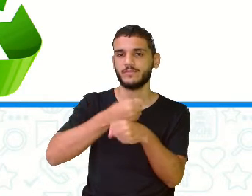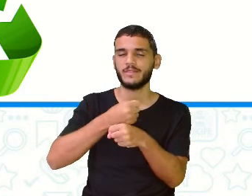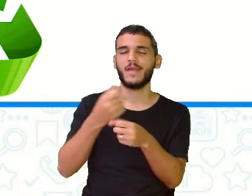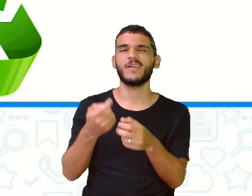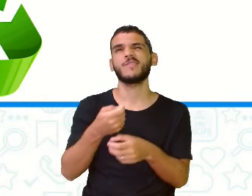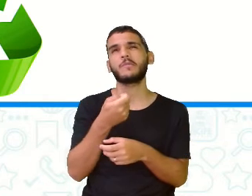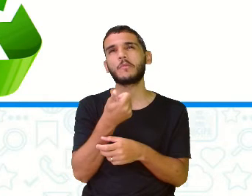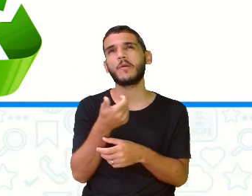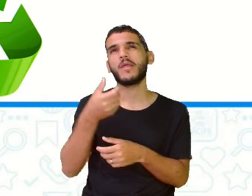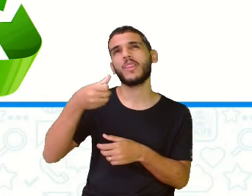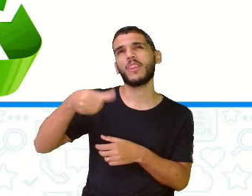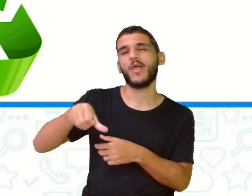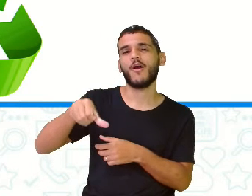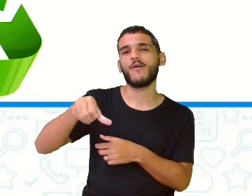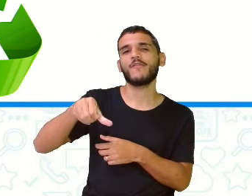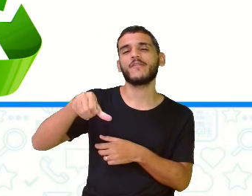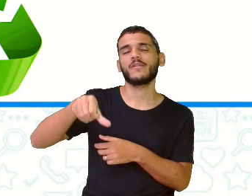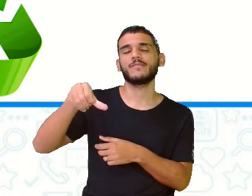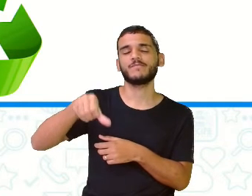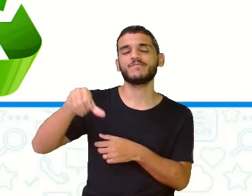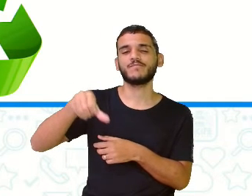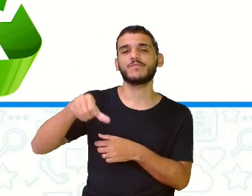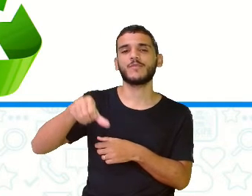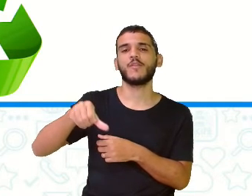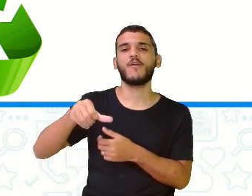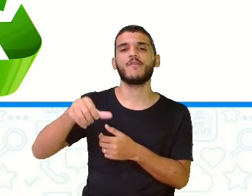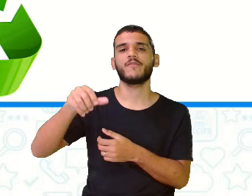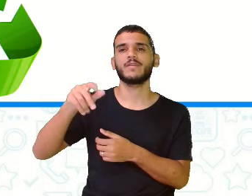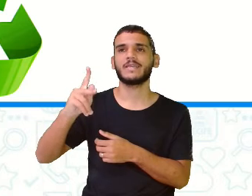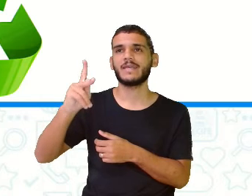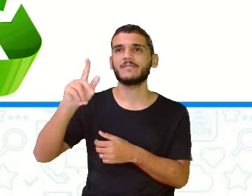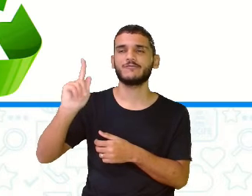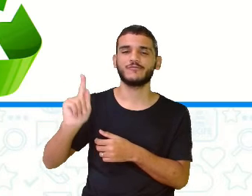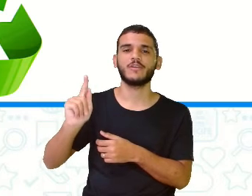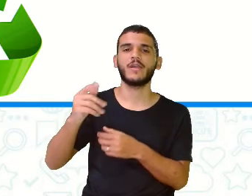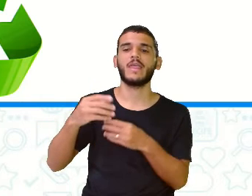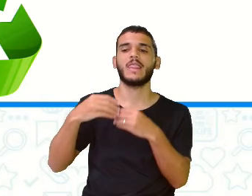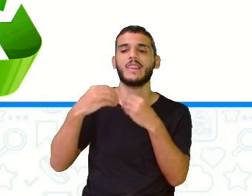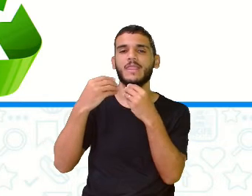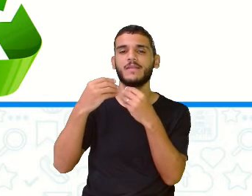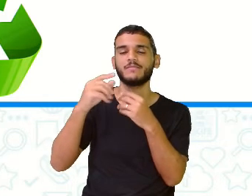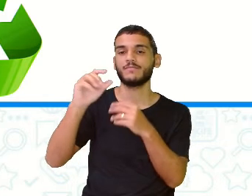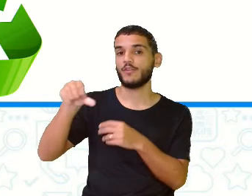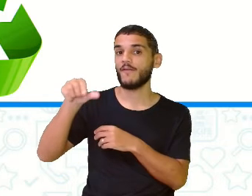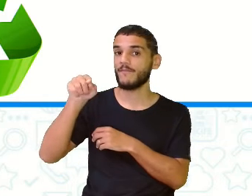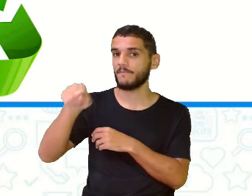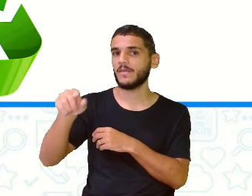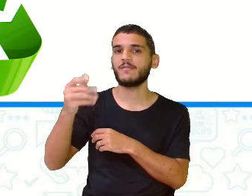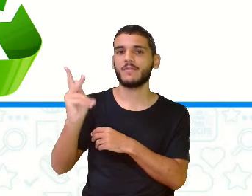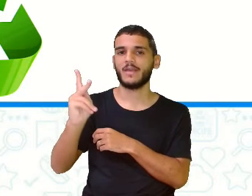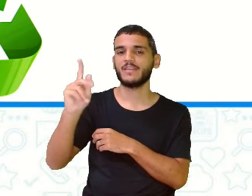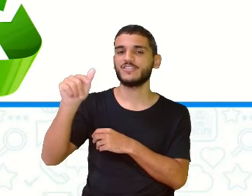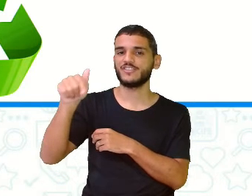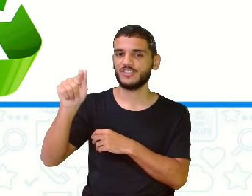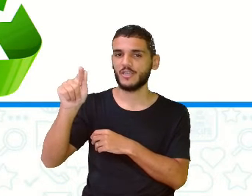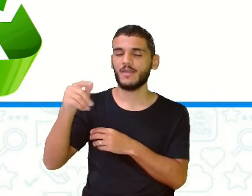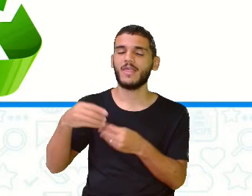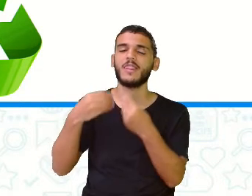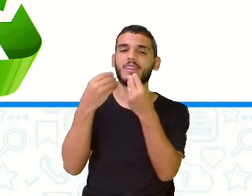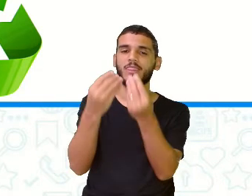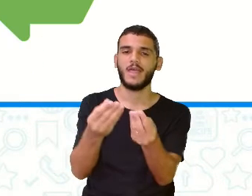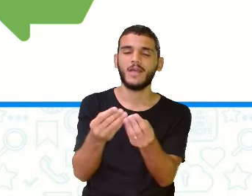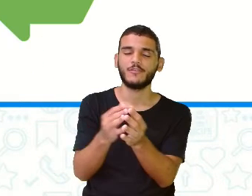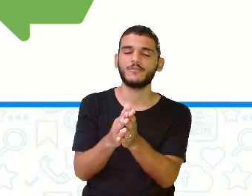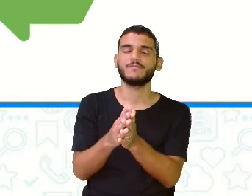9 toneladas doadas pela CEAGESP a entidades de assistência social, mais de 5 eram de